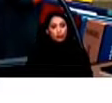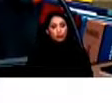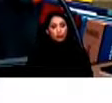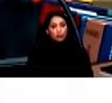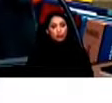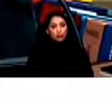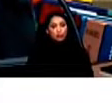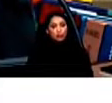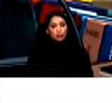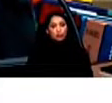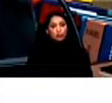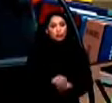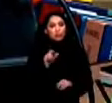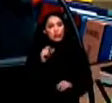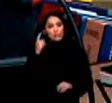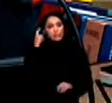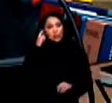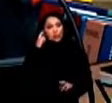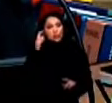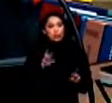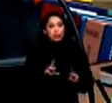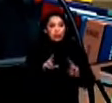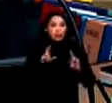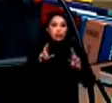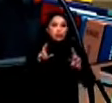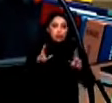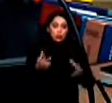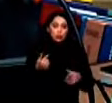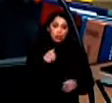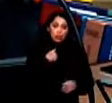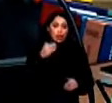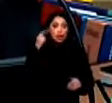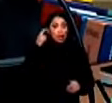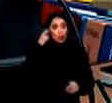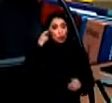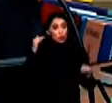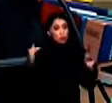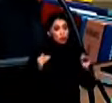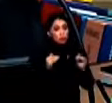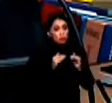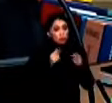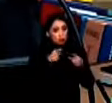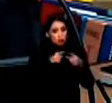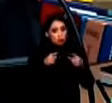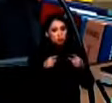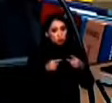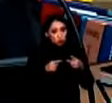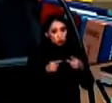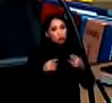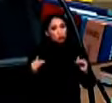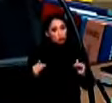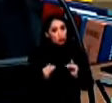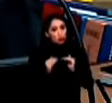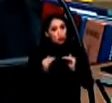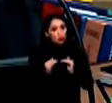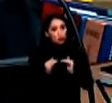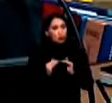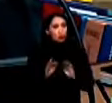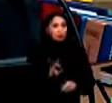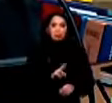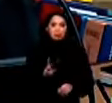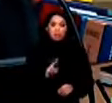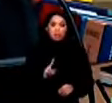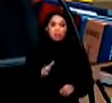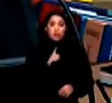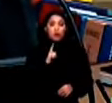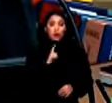porventura, se alinham a esse entendimento. Manifesto minha concordância com esses dois pontos, mas não com a